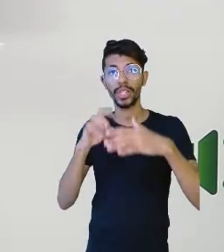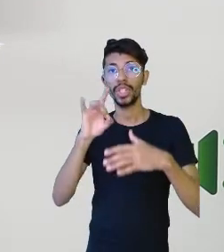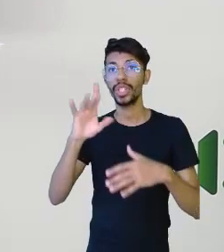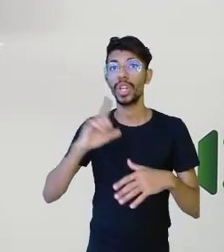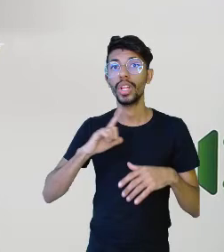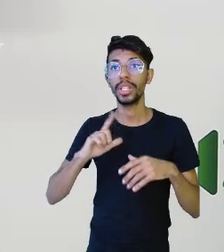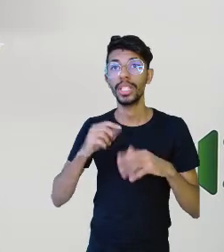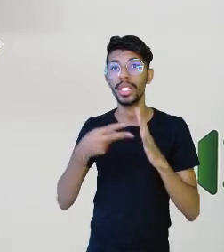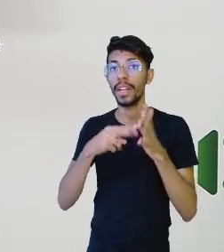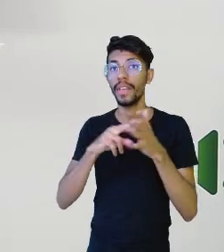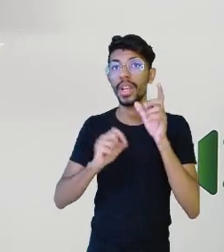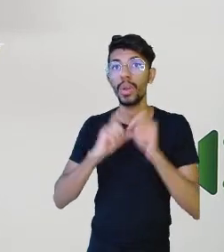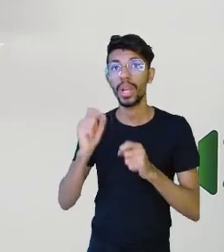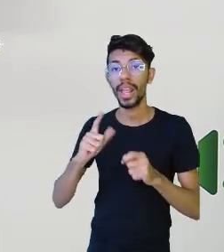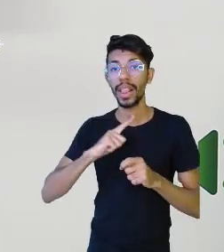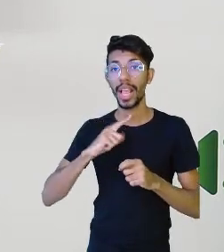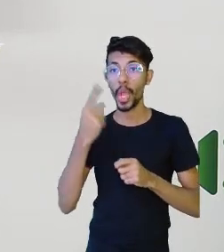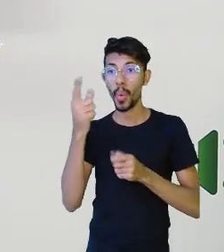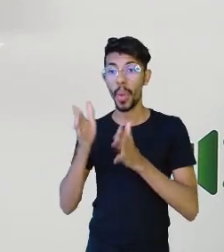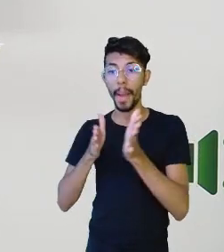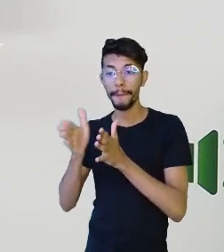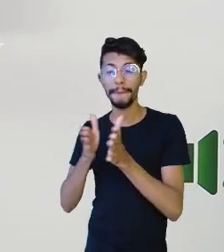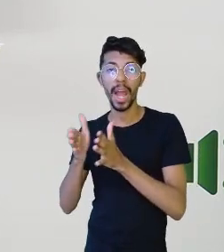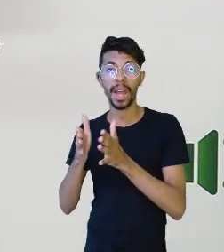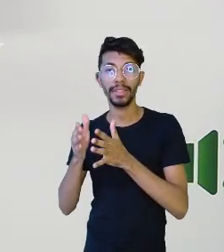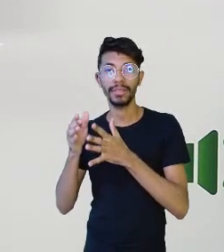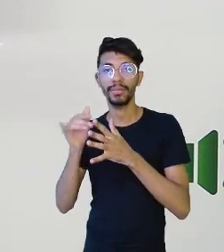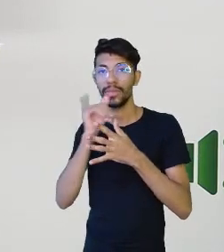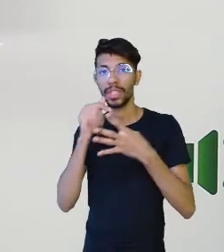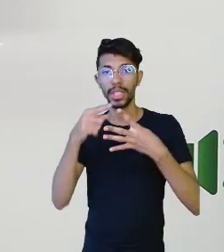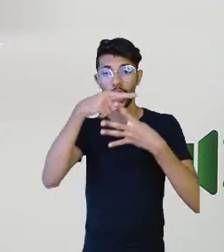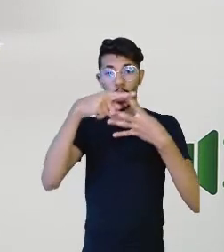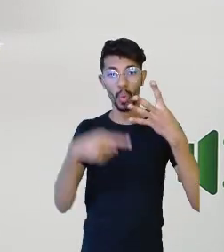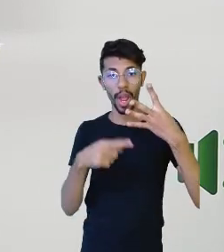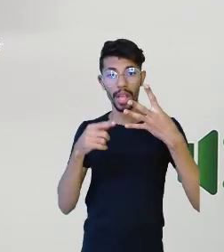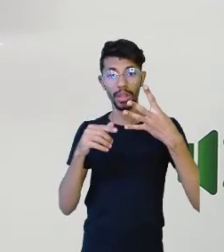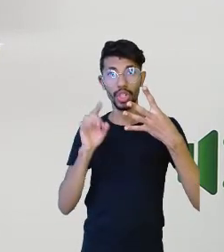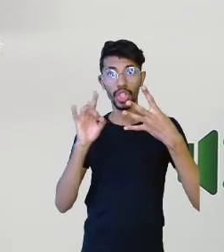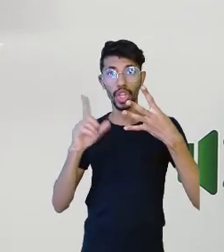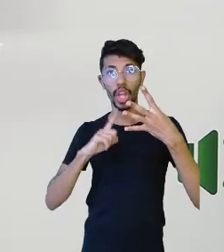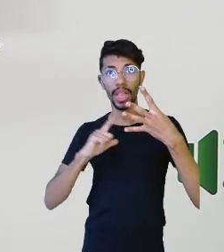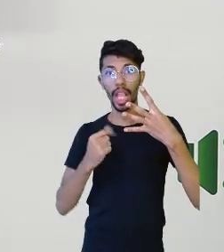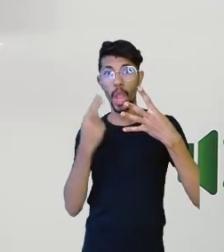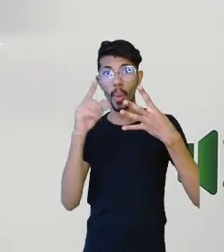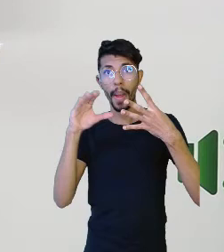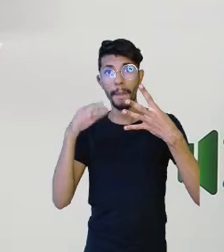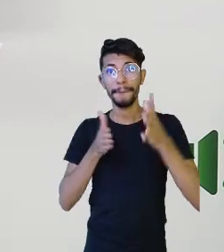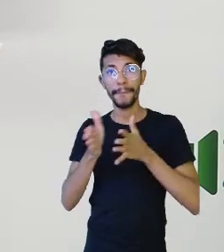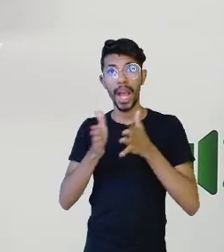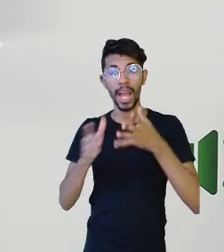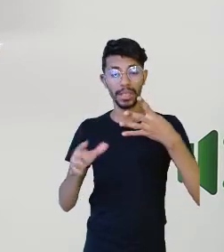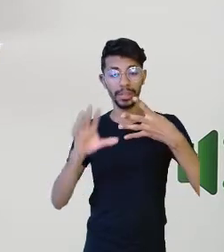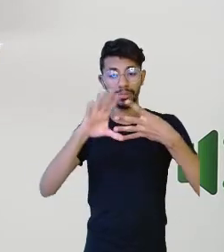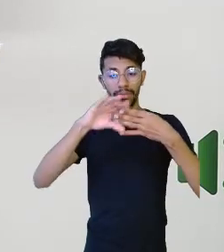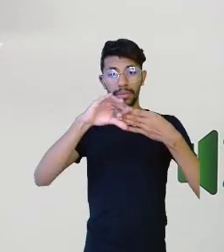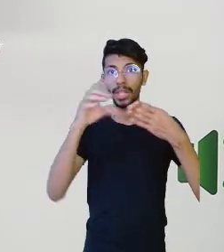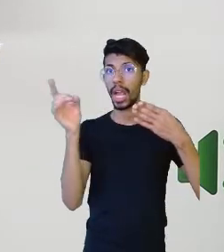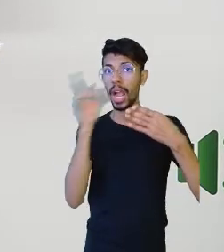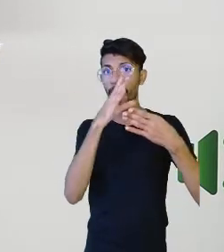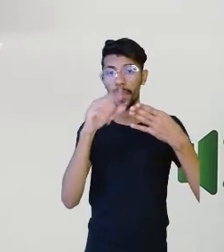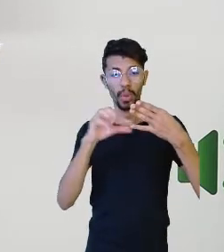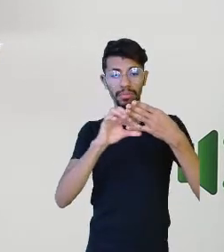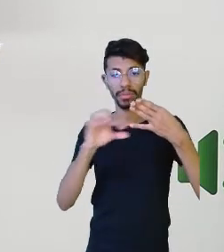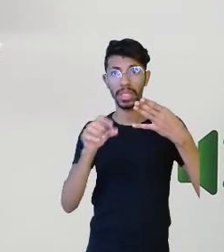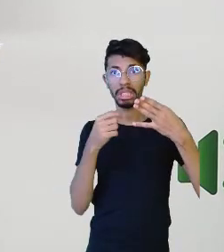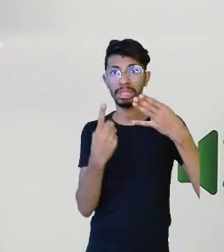parte das 4 que dividem o meu tanque. Então, quer dizer que o combustível está acabando. É uma situação que